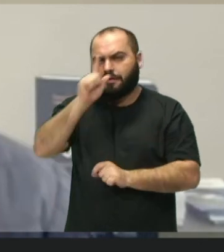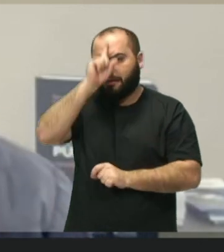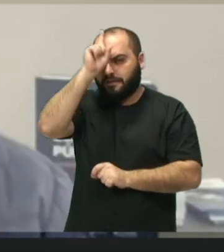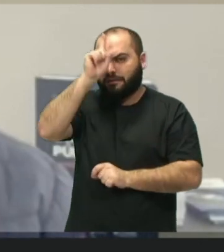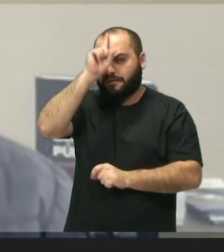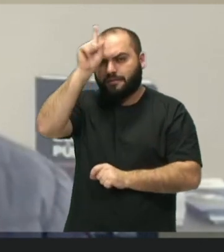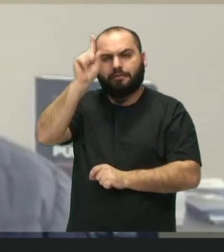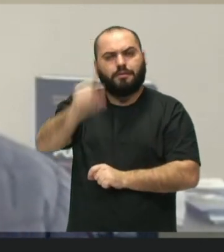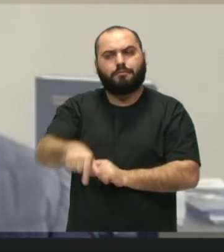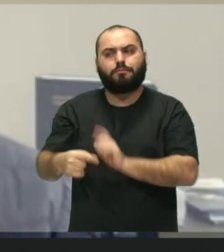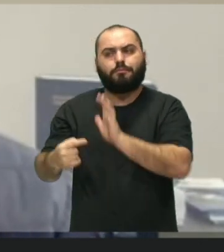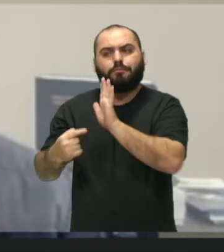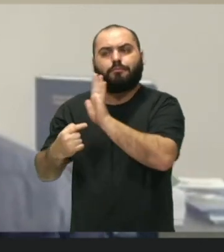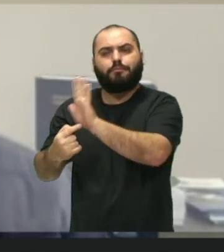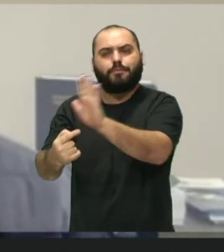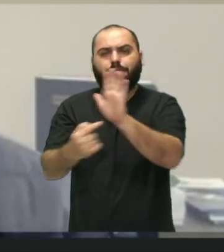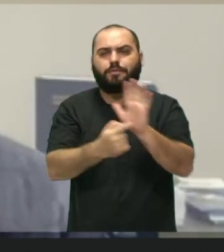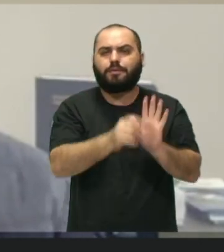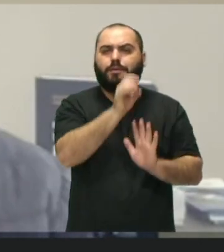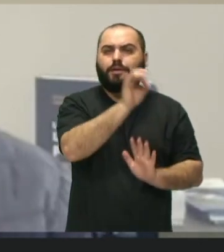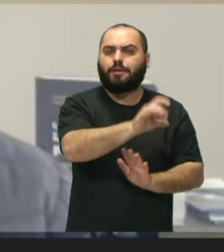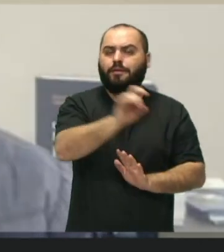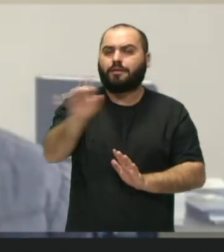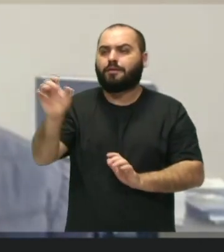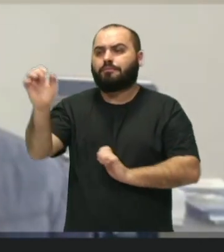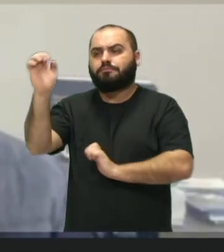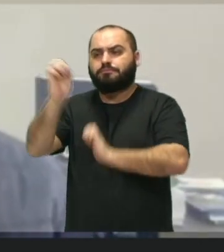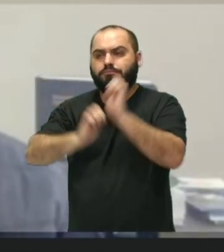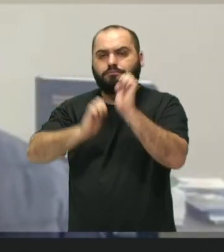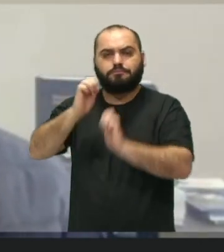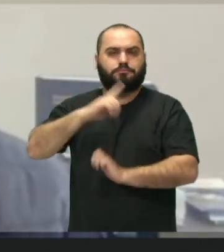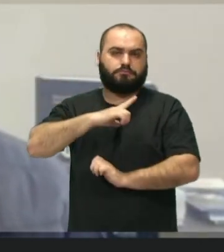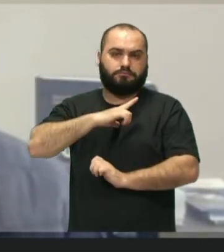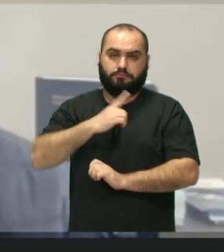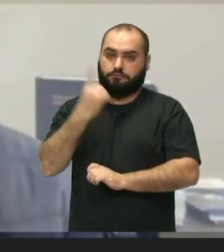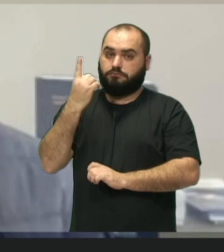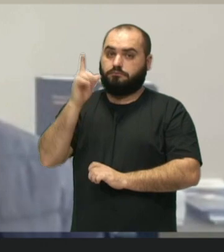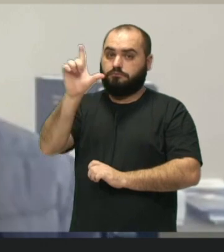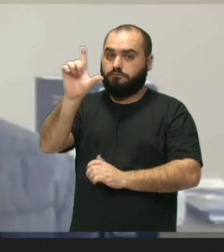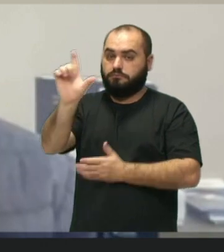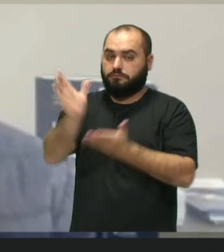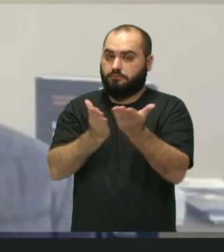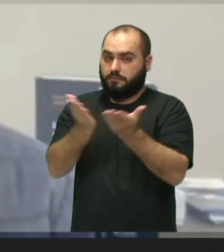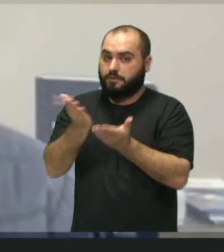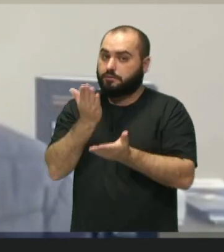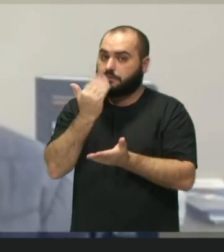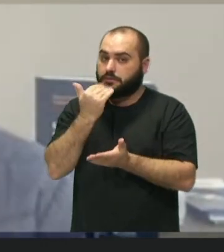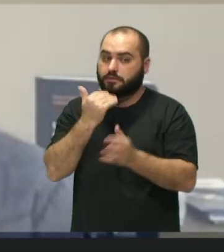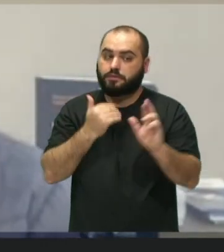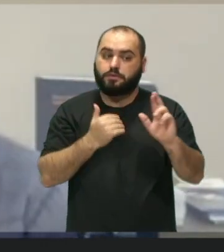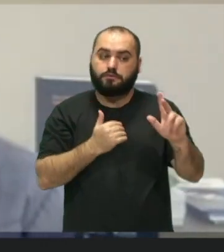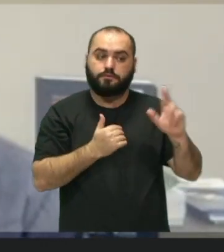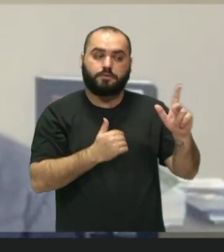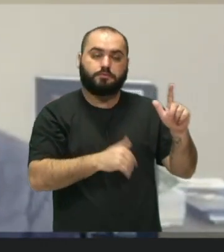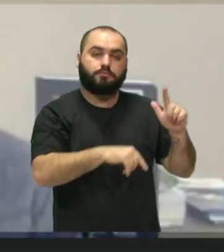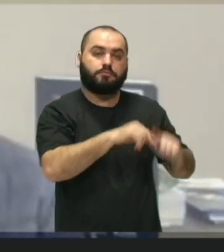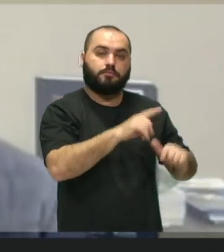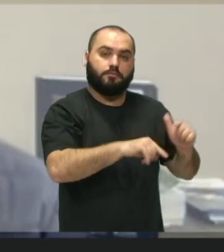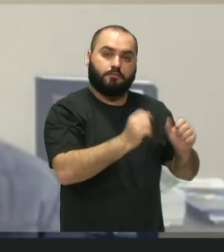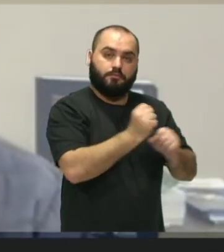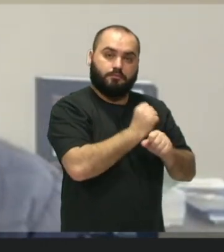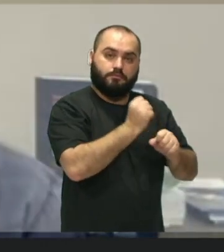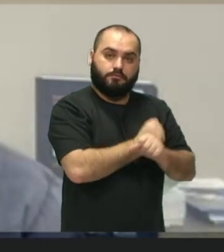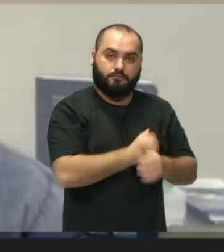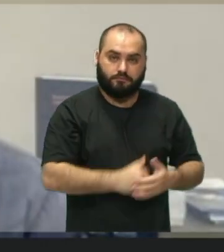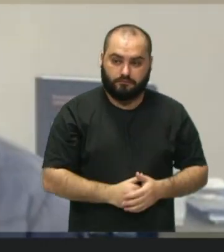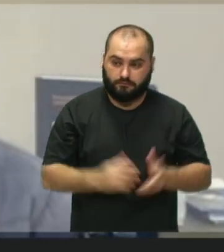as particularidades de cada ramo. Uma licitação de alimento é diferente de uma licitação de material de construção. Ela não segue o